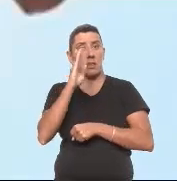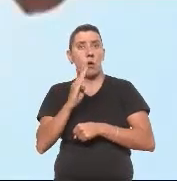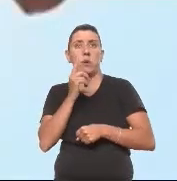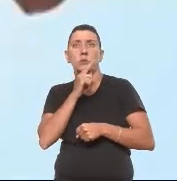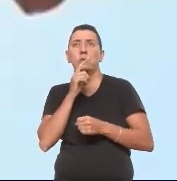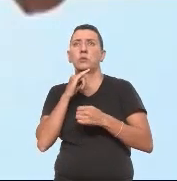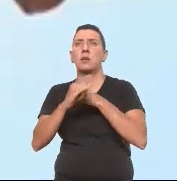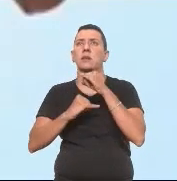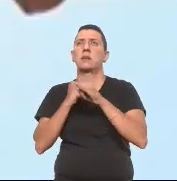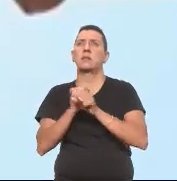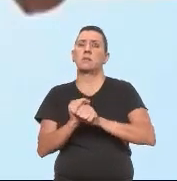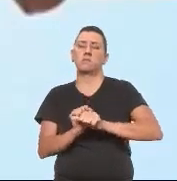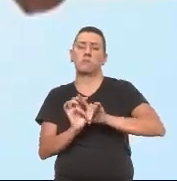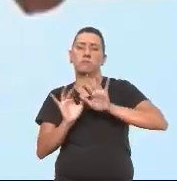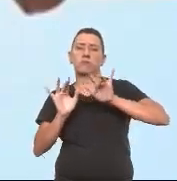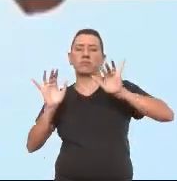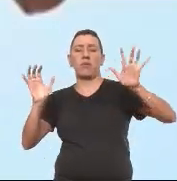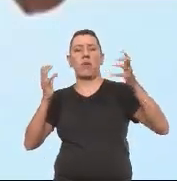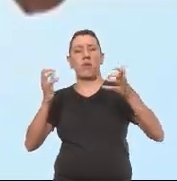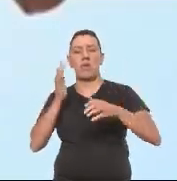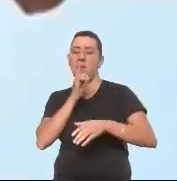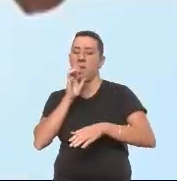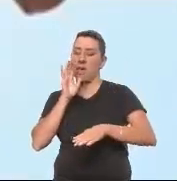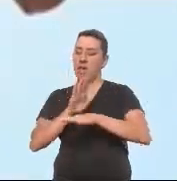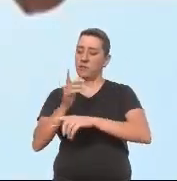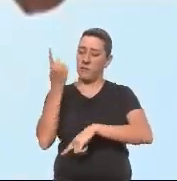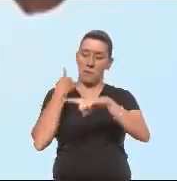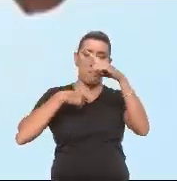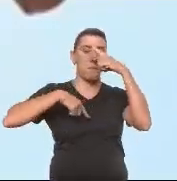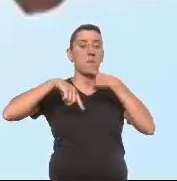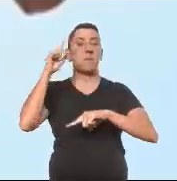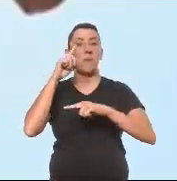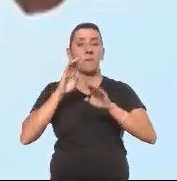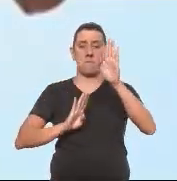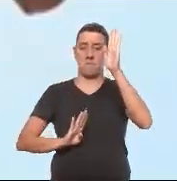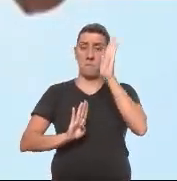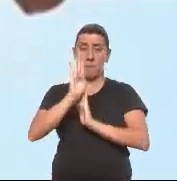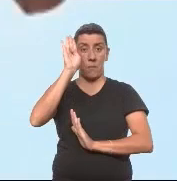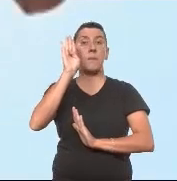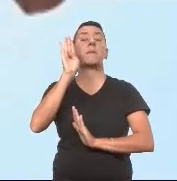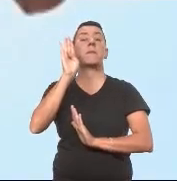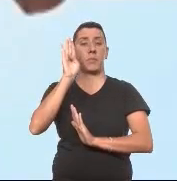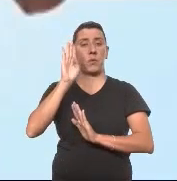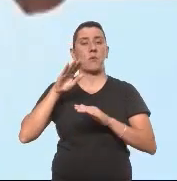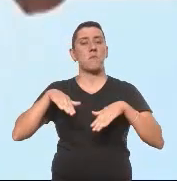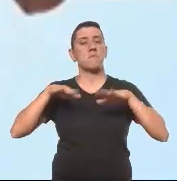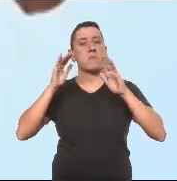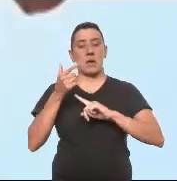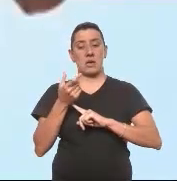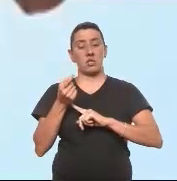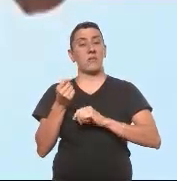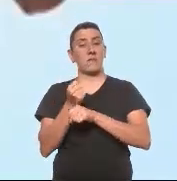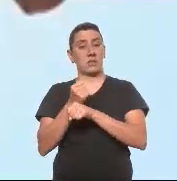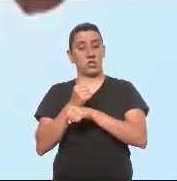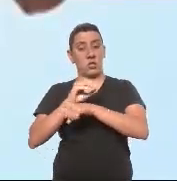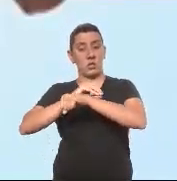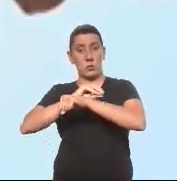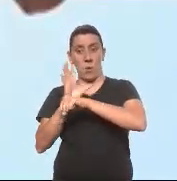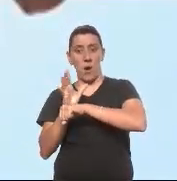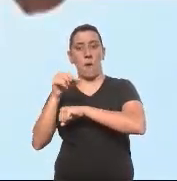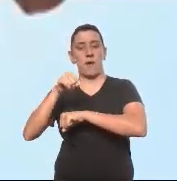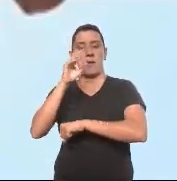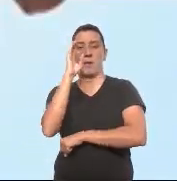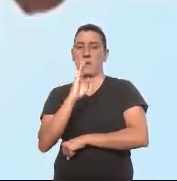permanecer contribuindo para a transformação digital do país e há mais de 20 anos a Rual e está no Brasil